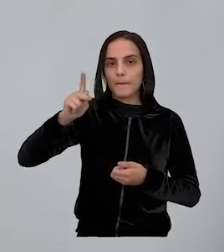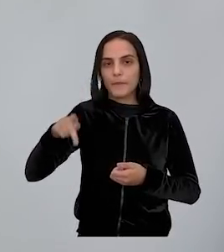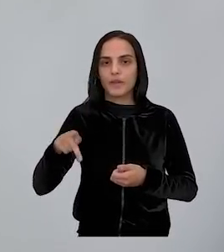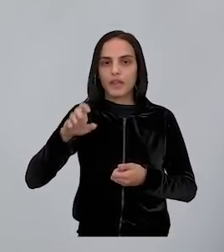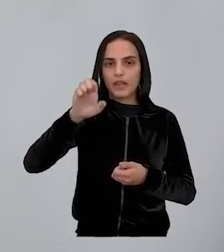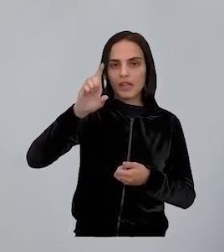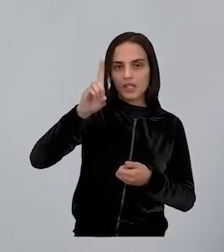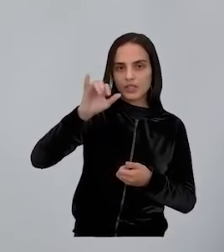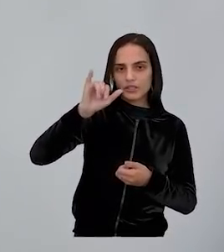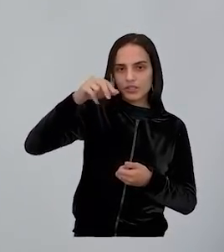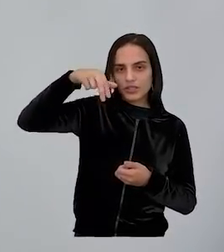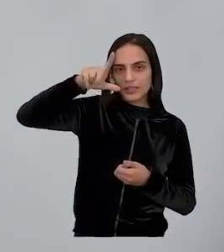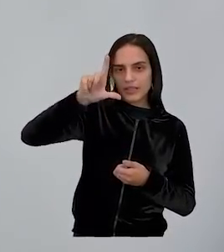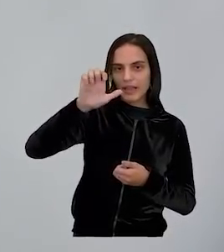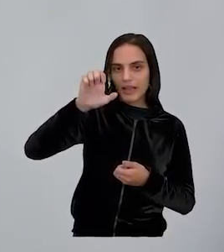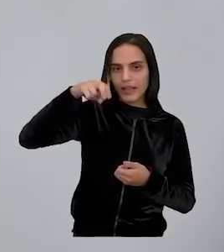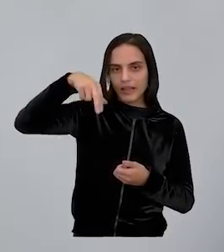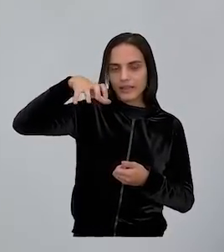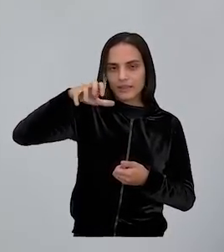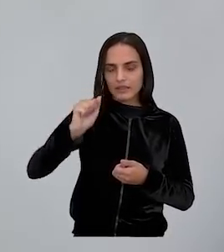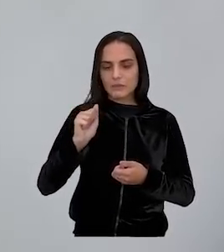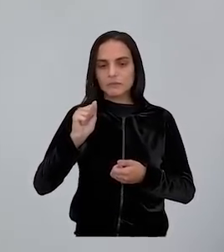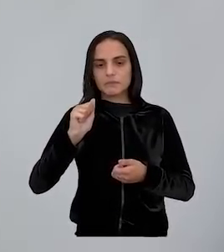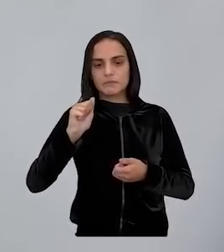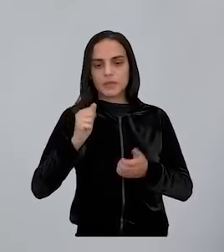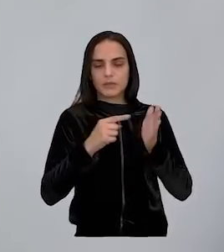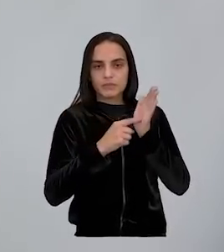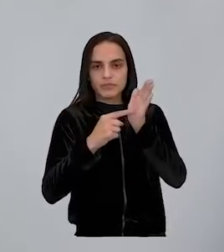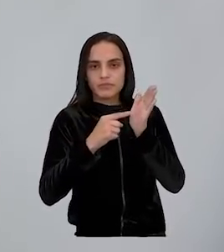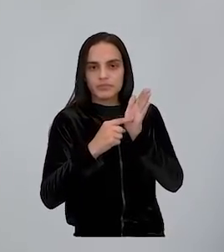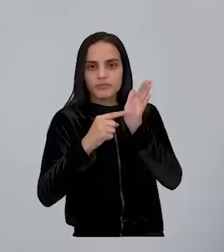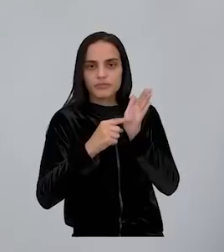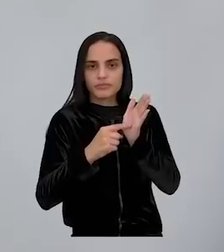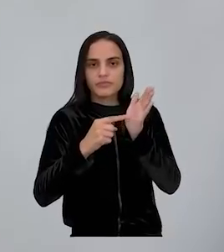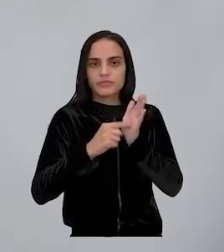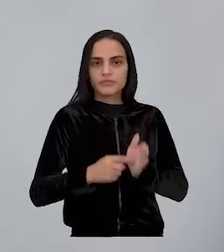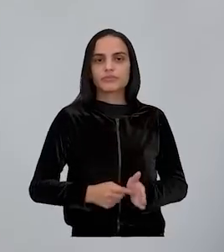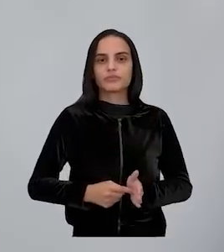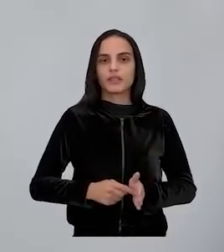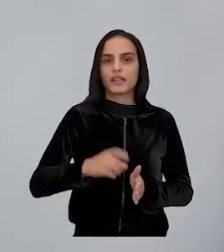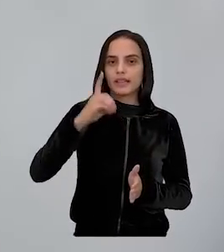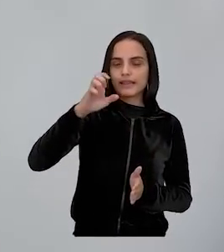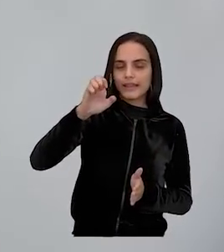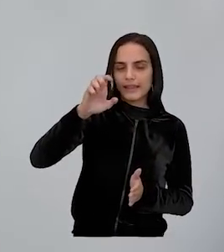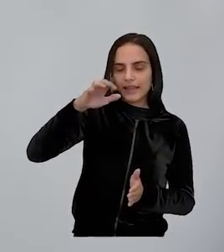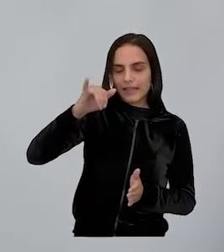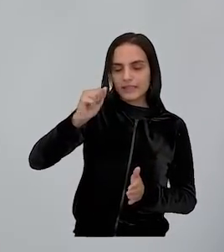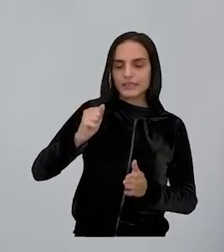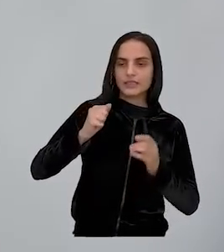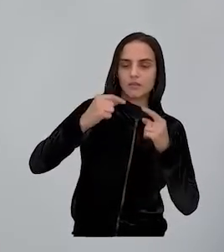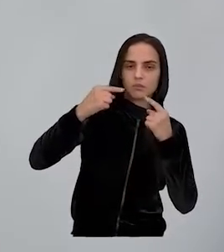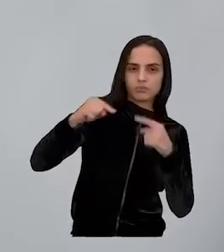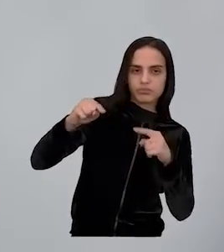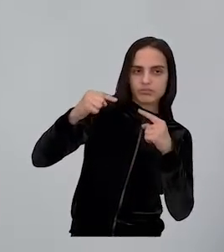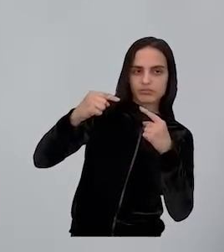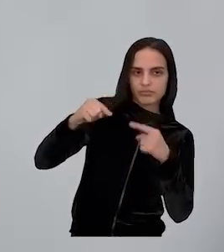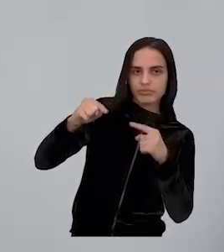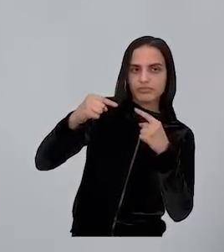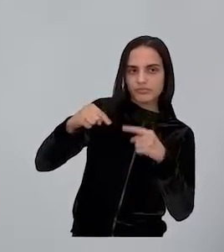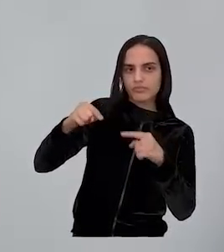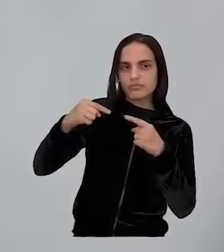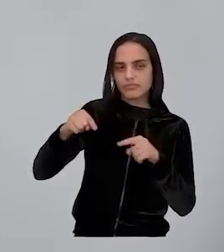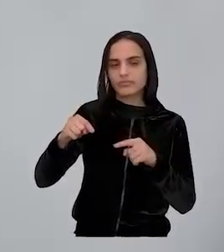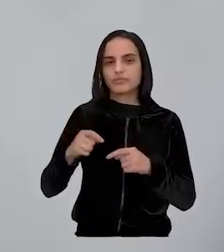A Pro Edilene colocou muita exposição. A Daisy colocou ofensas. A